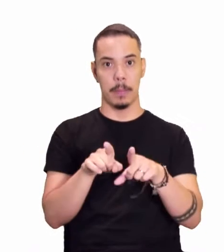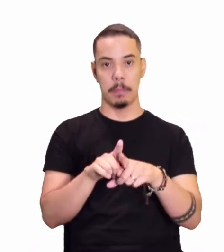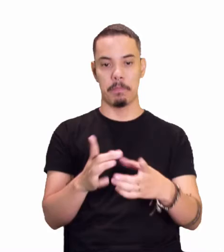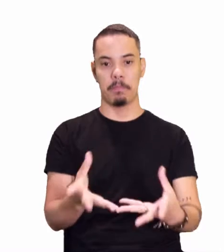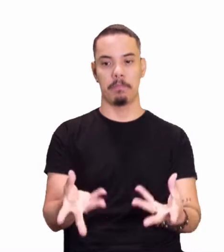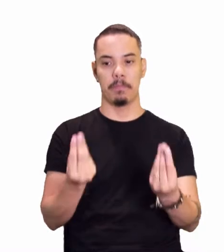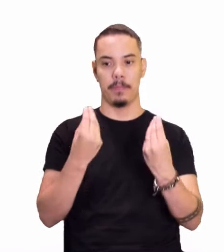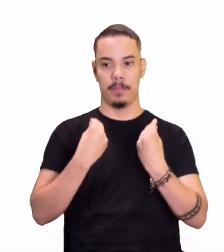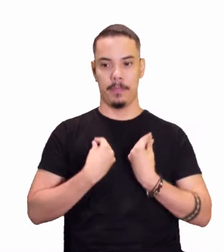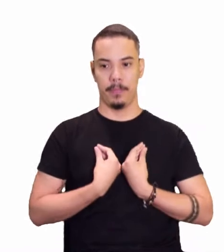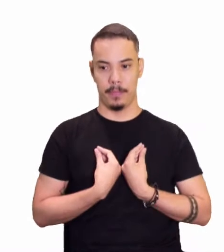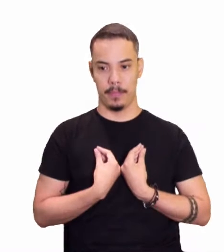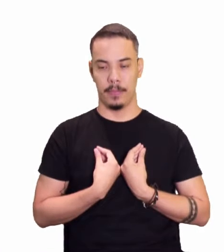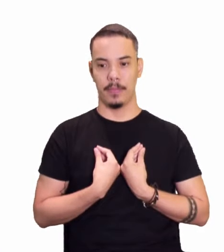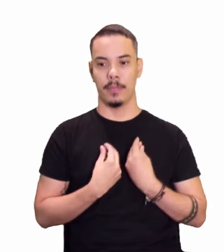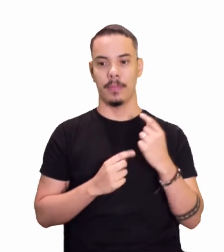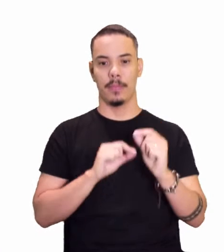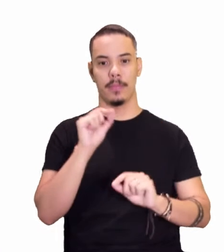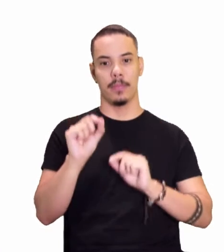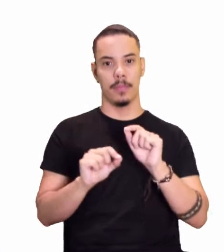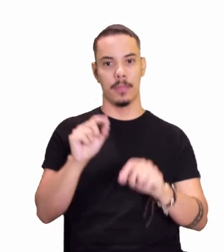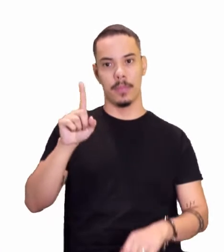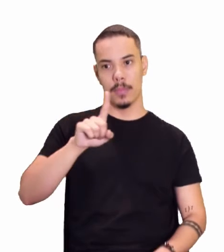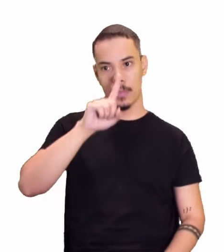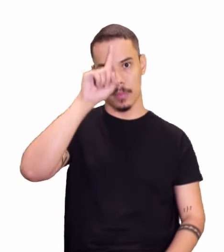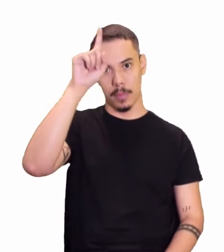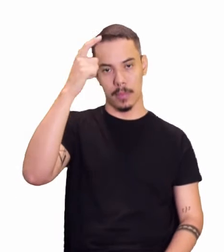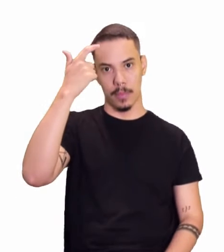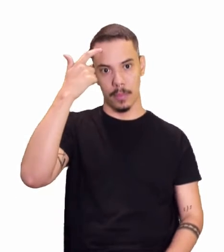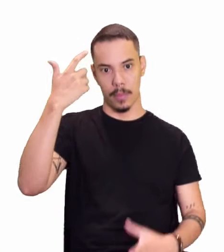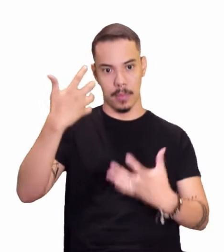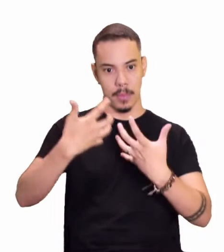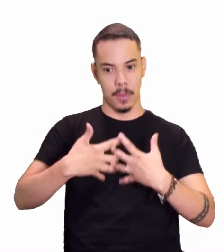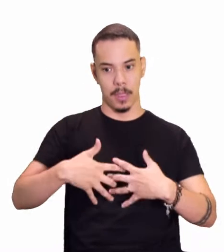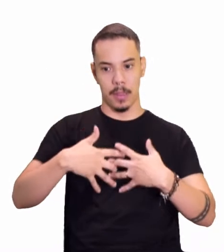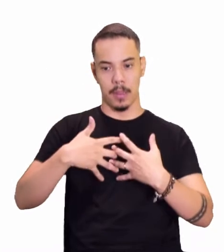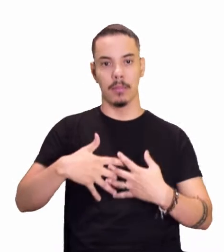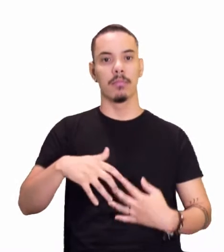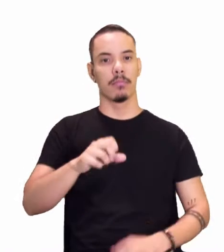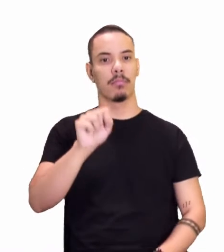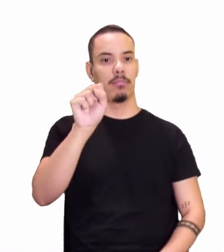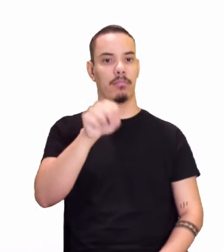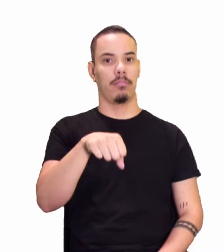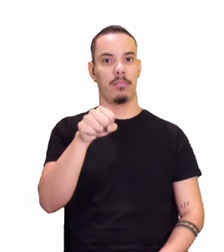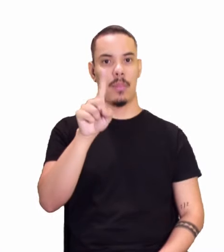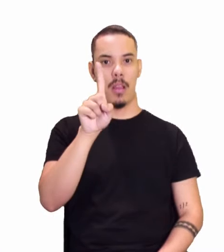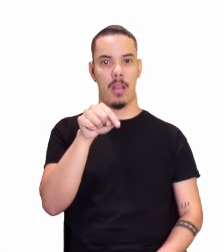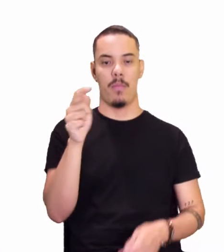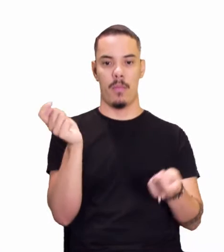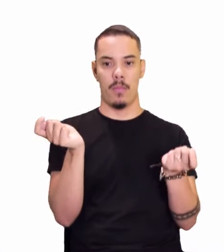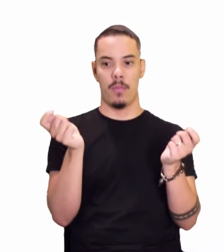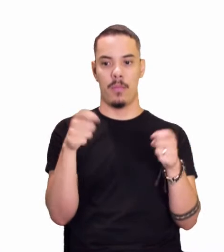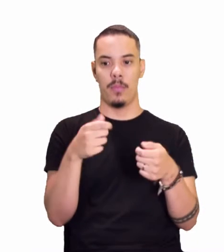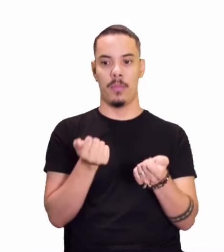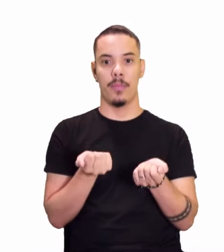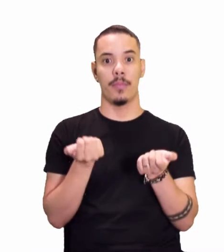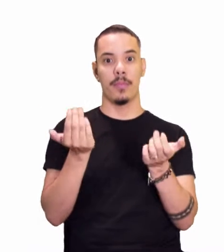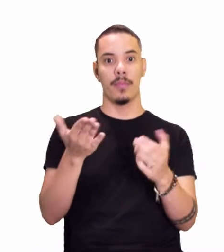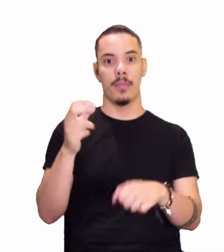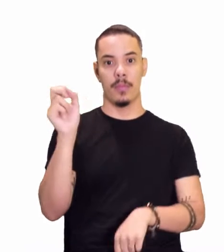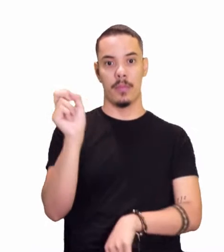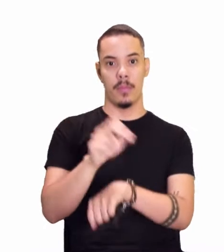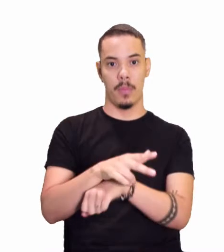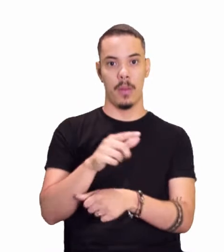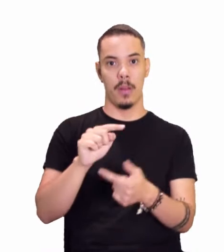aqui a ideia, a reflexão de que sim, era possível dar vaga, dar vez,